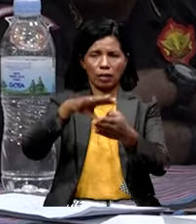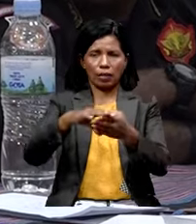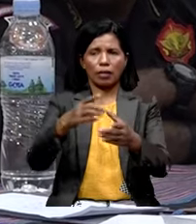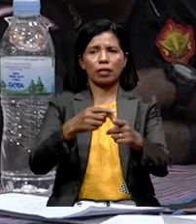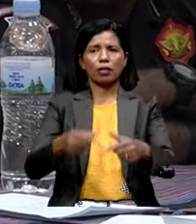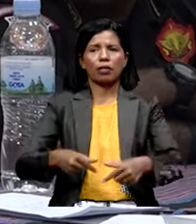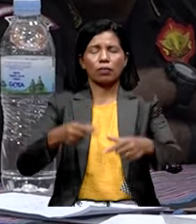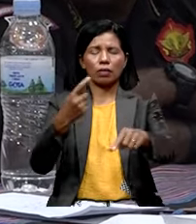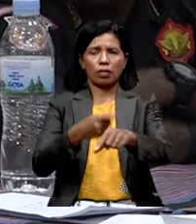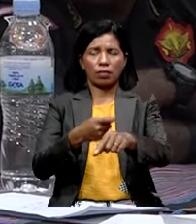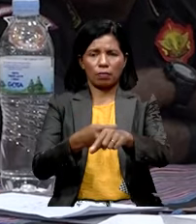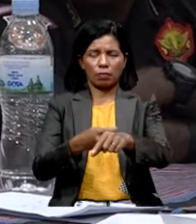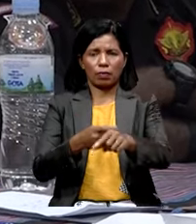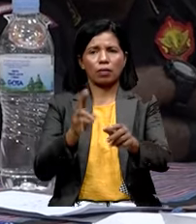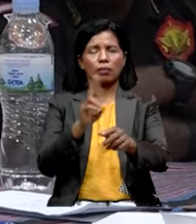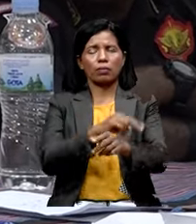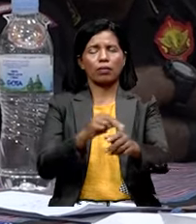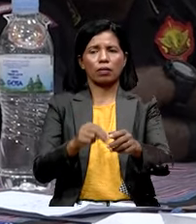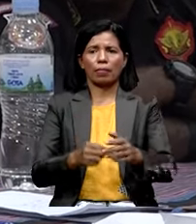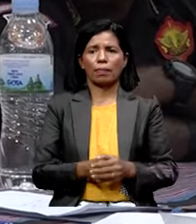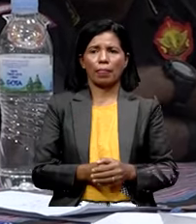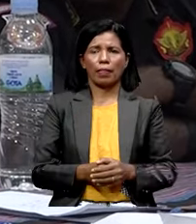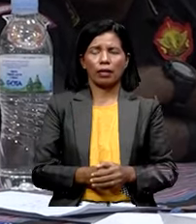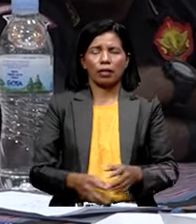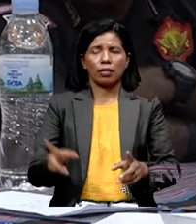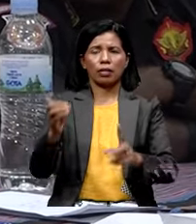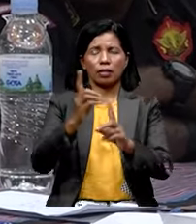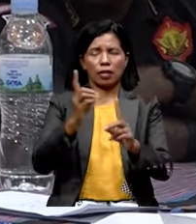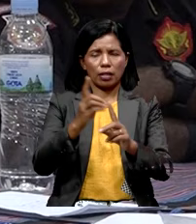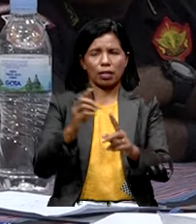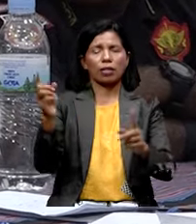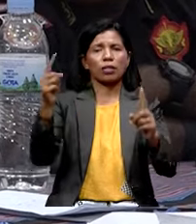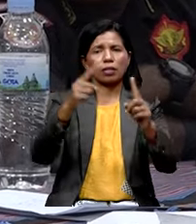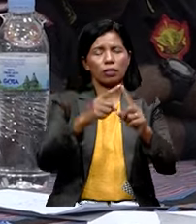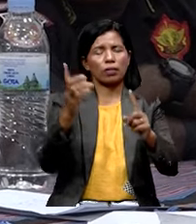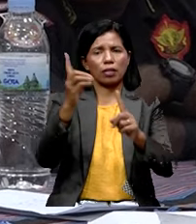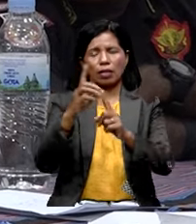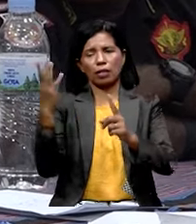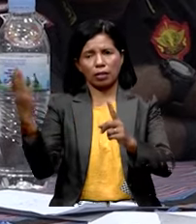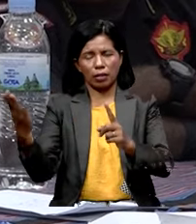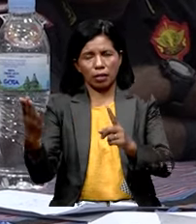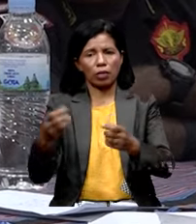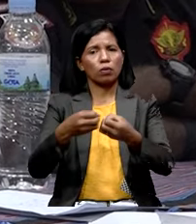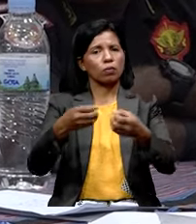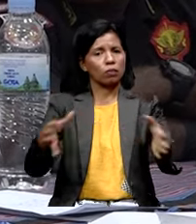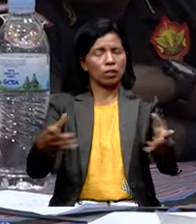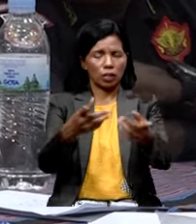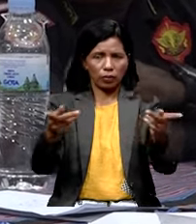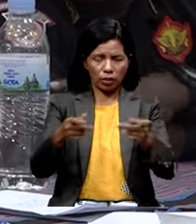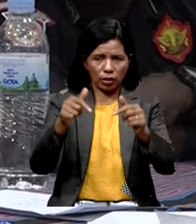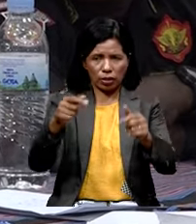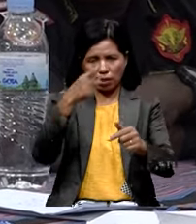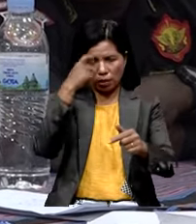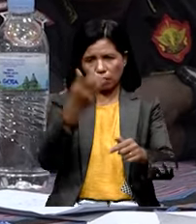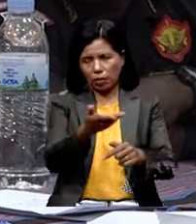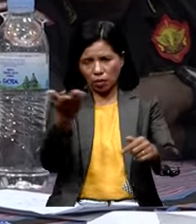fo prazo. Kata a partir de dia ida ne to dia ida ne ba hamamuk tia fatin ida ne tamba ita bos